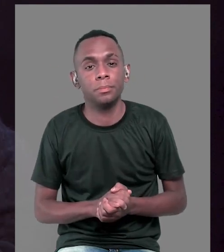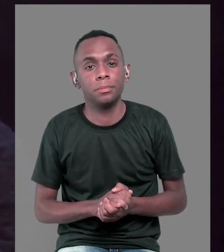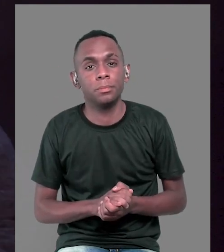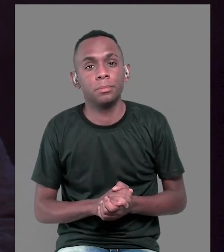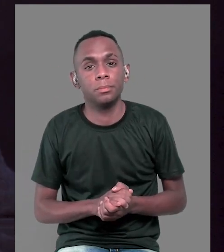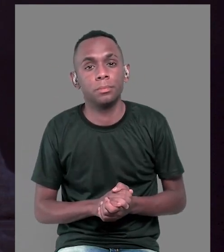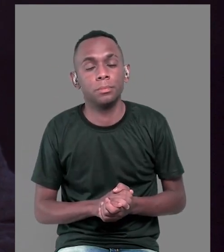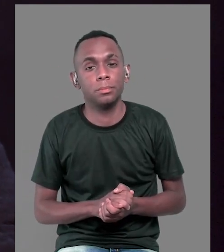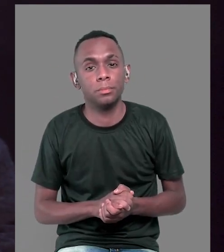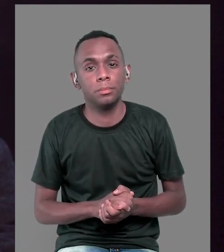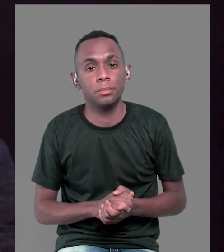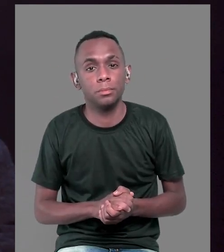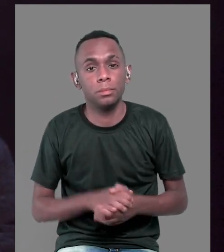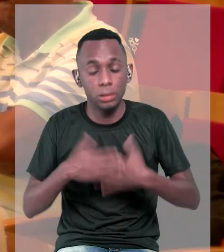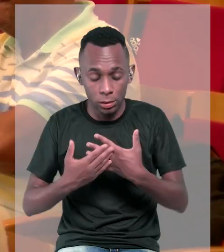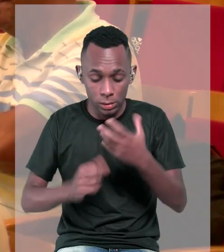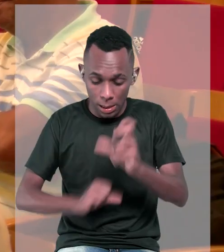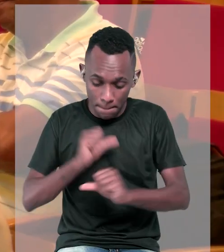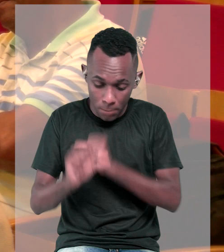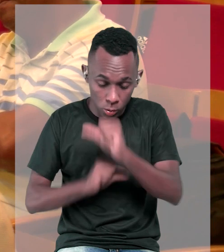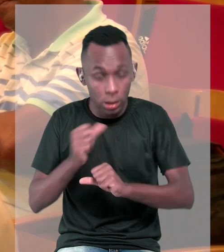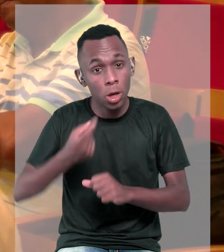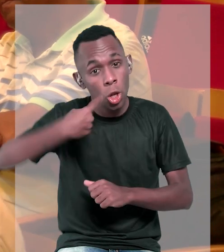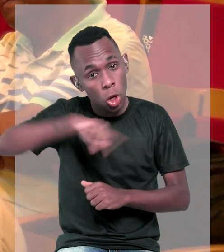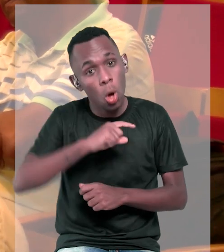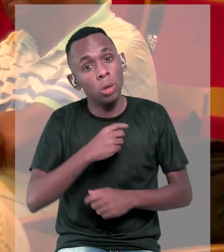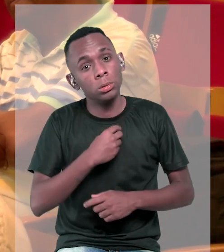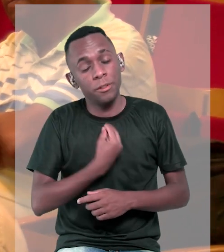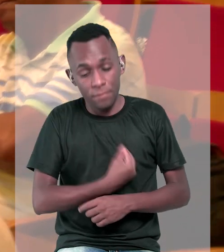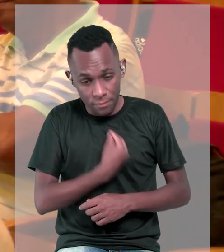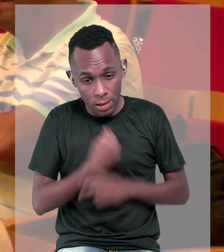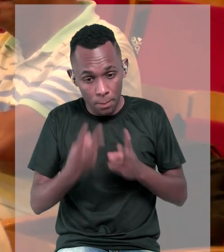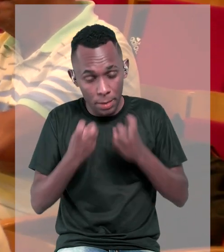E essas mudanças que nós estamos vivendo,